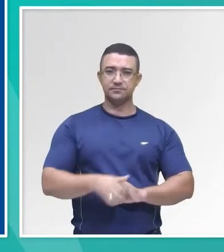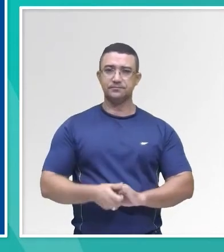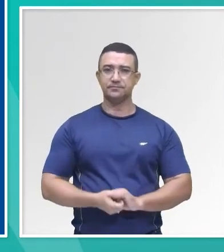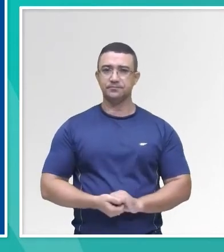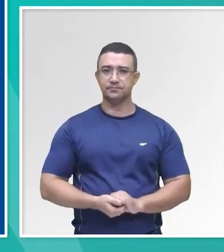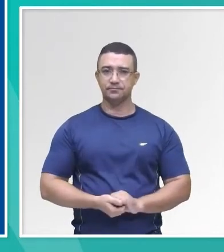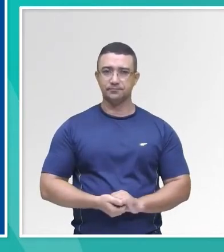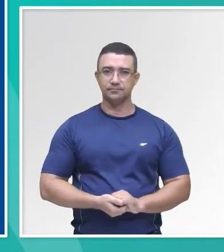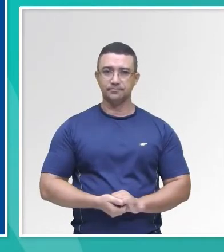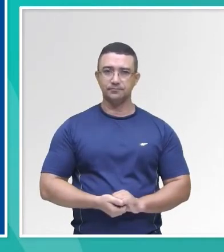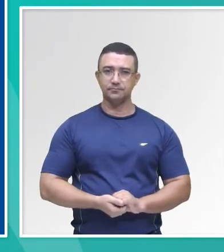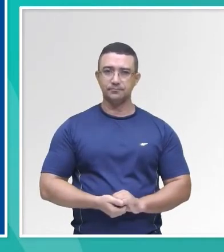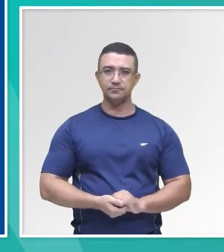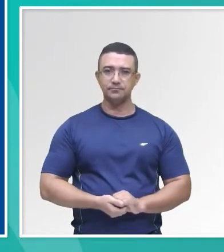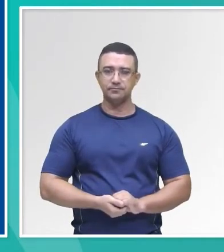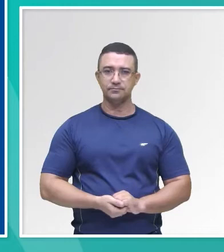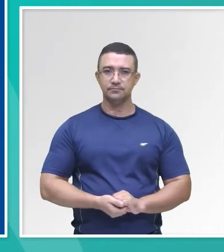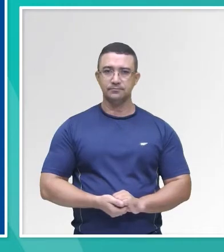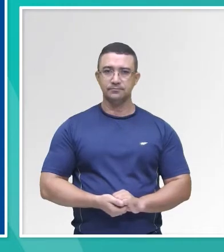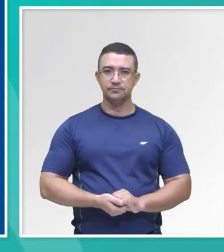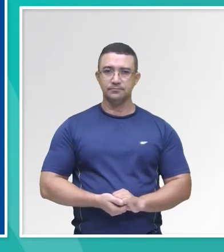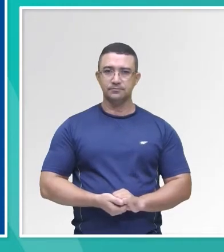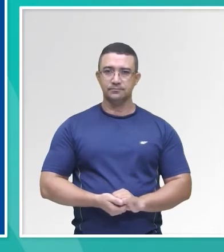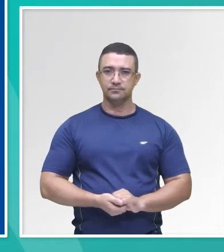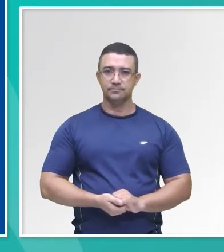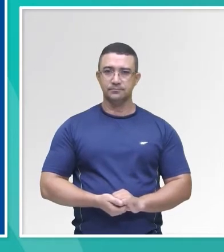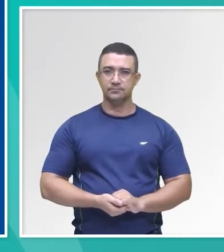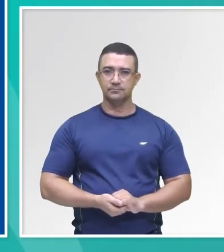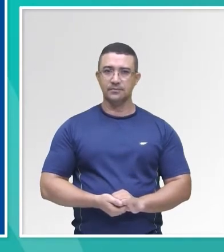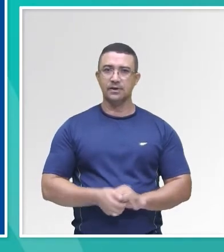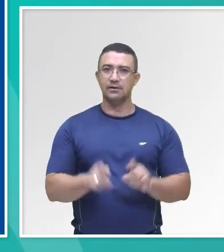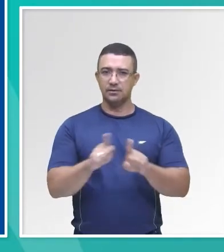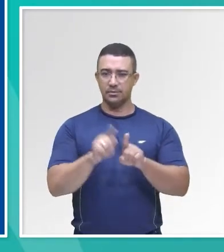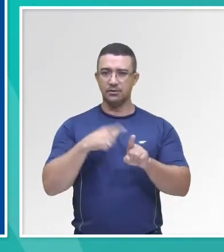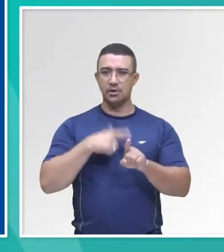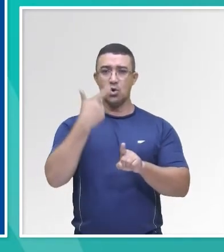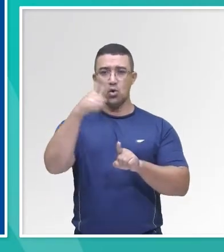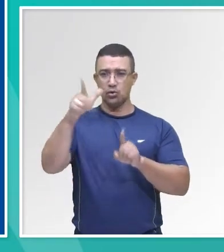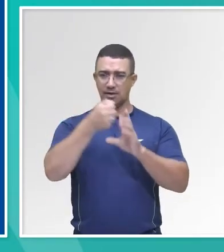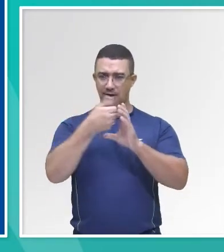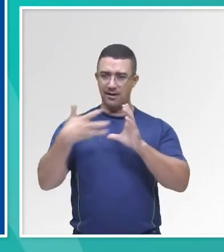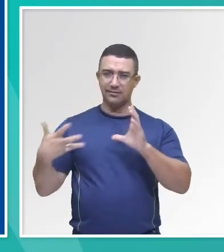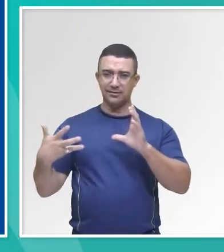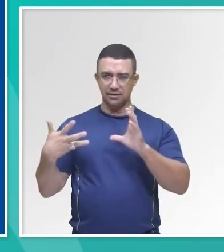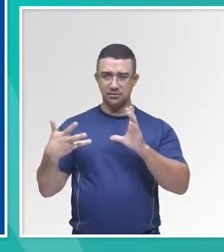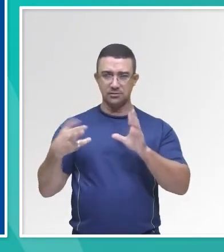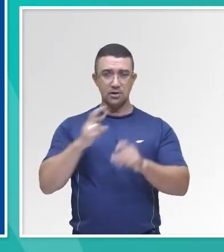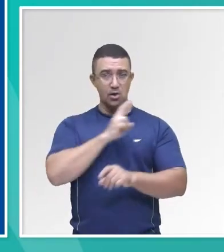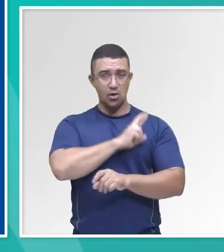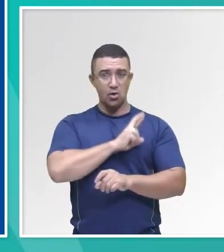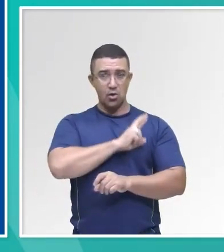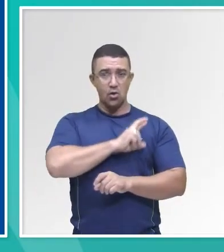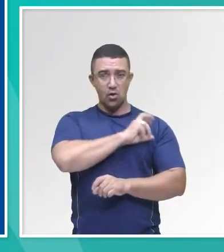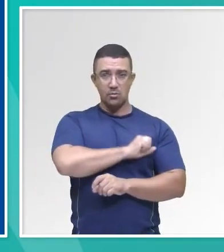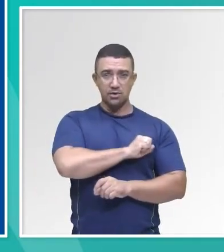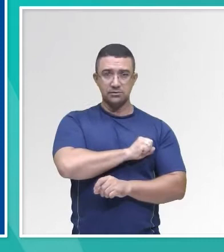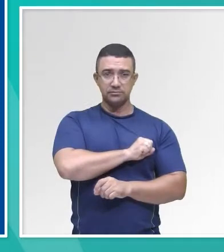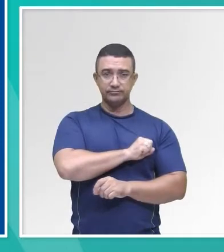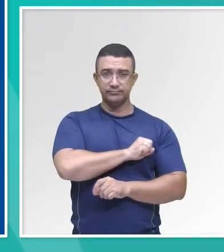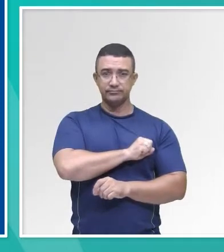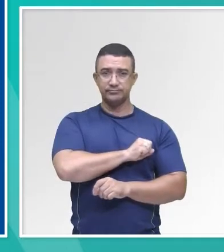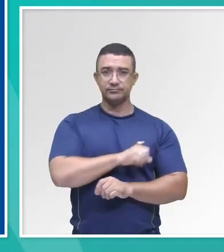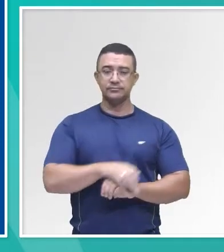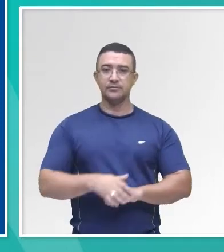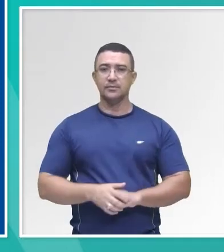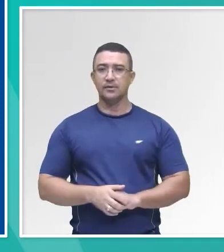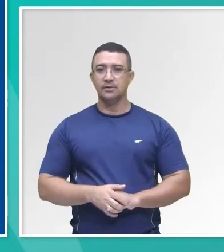só. Muito bem. Temos aqui também outra característica, olha só. Agora sim, vamos falar sobre características